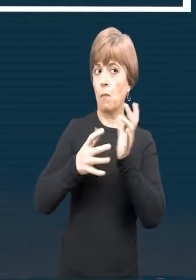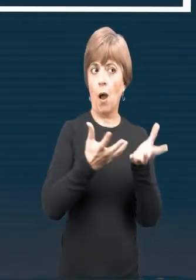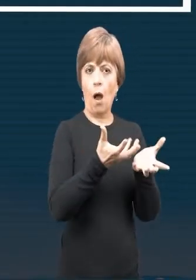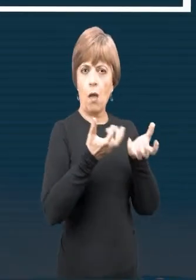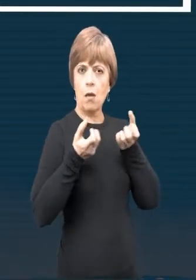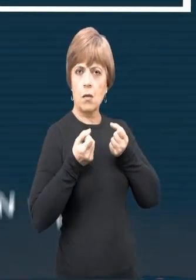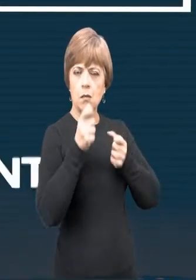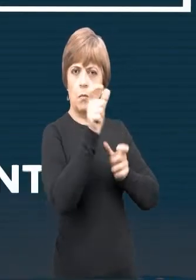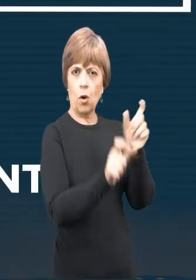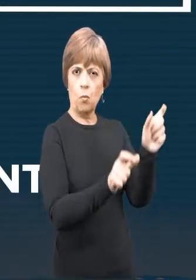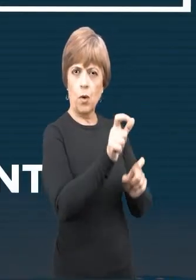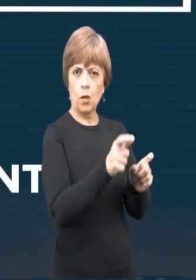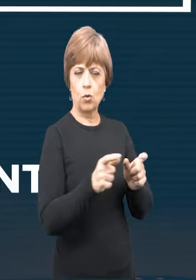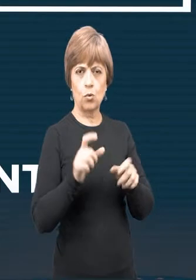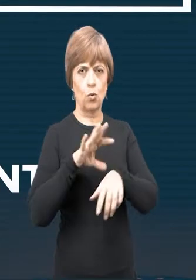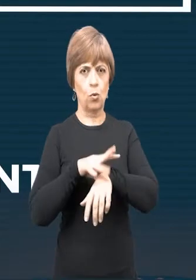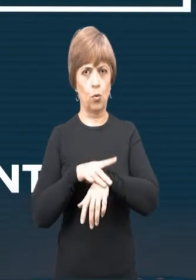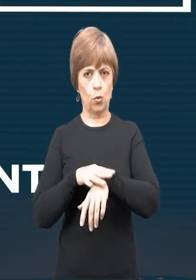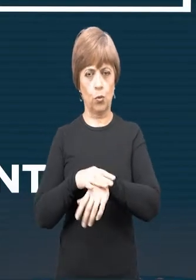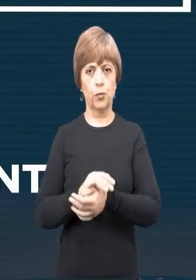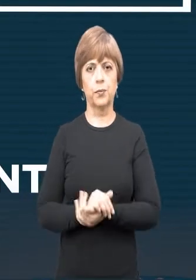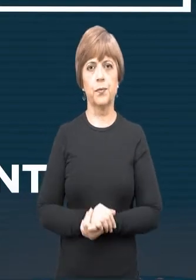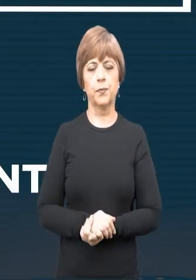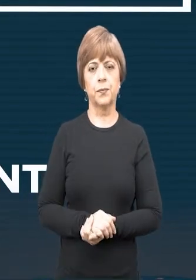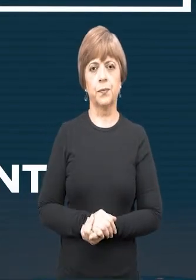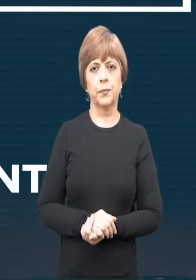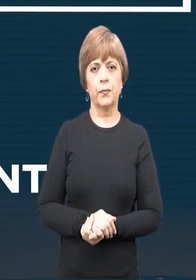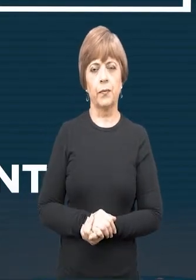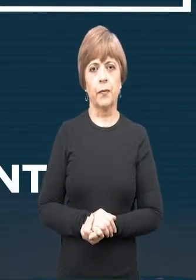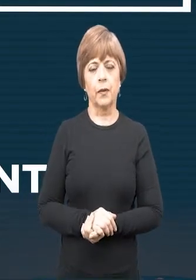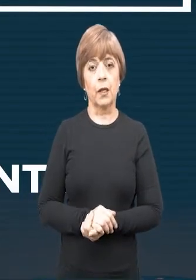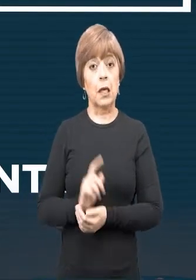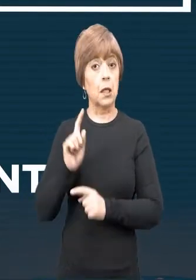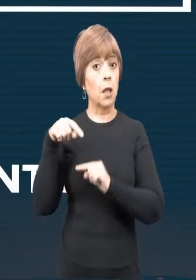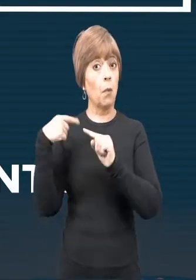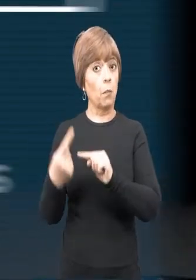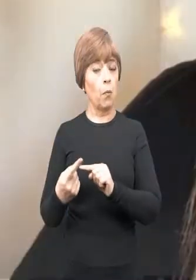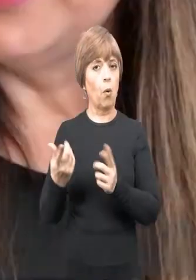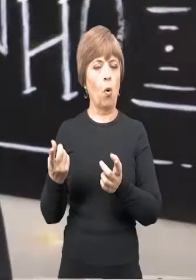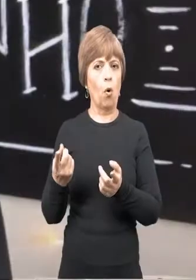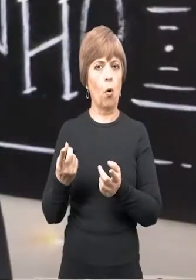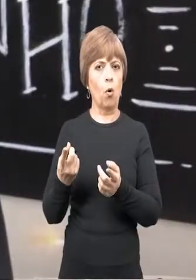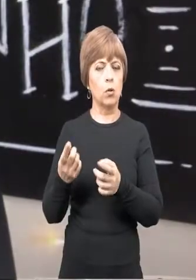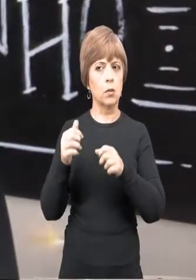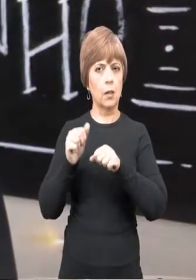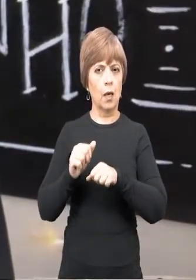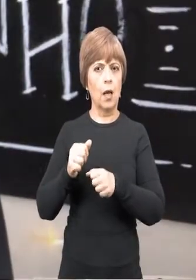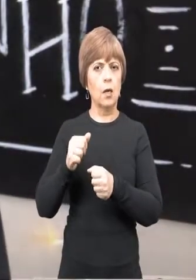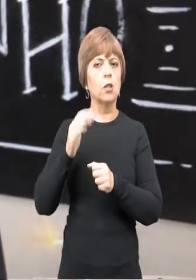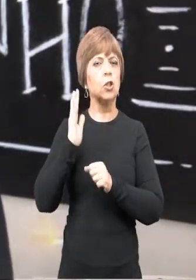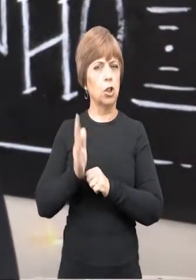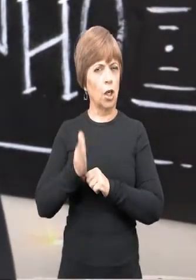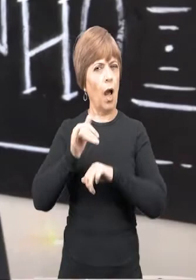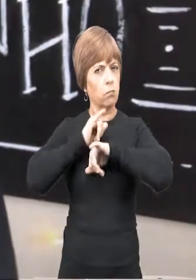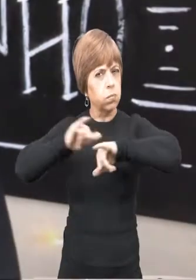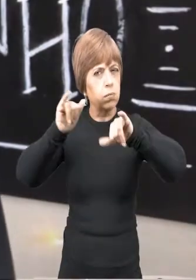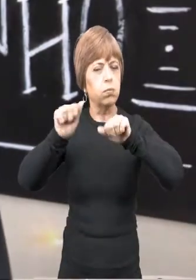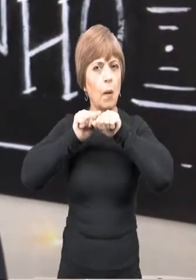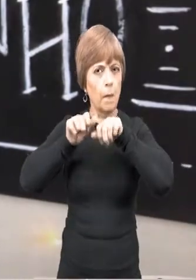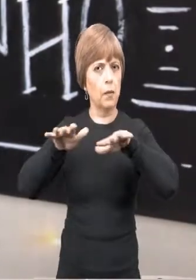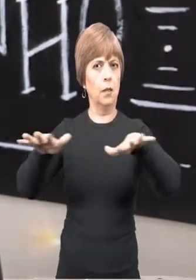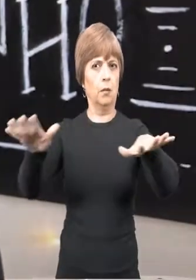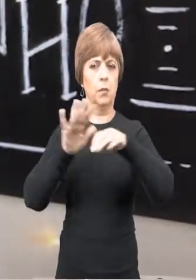que definisse o fluxo dos pacientes na cidade. Posteriormente, com a decretação da pandemia, nós intensificamos